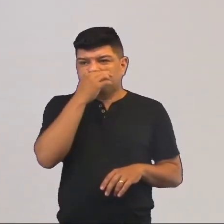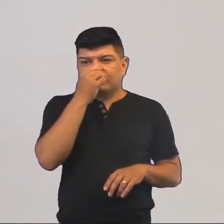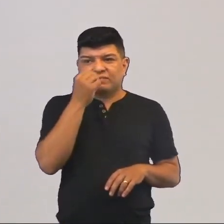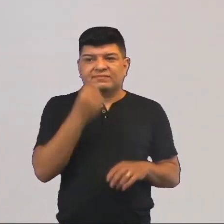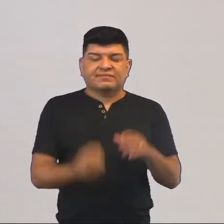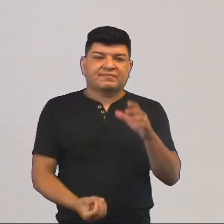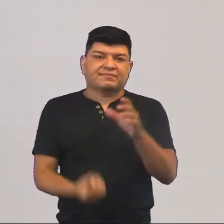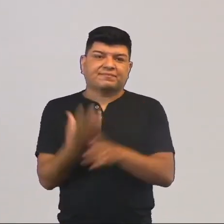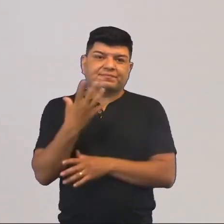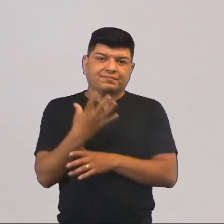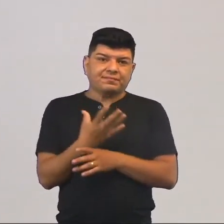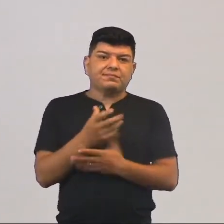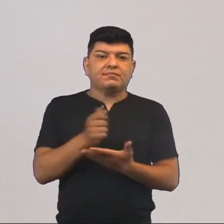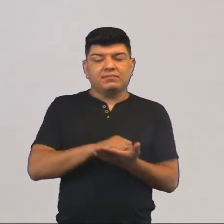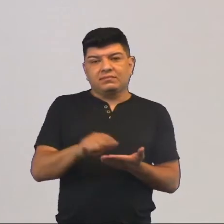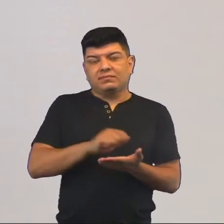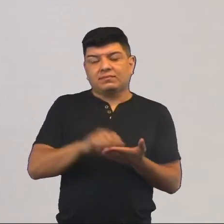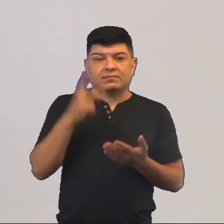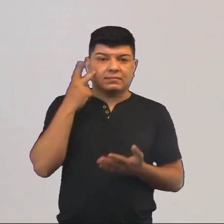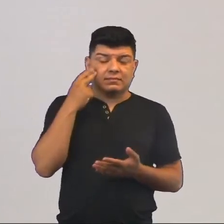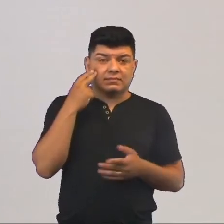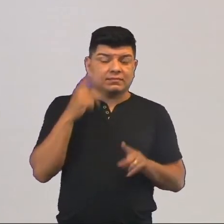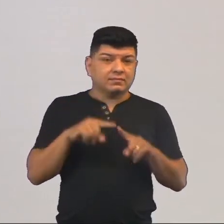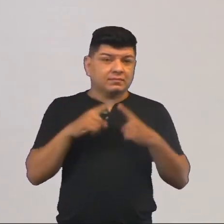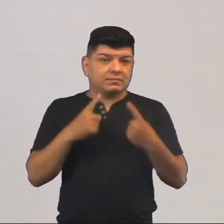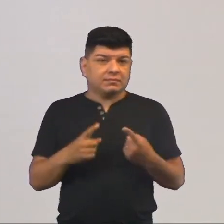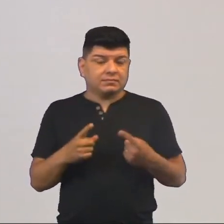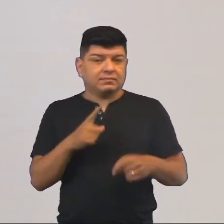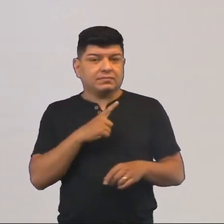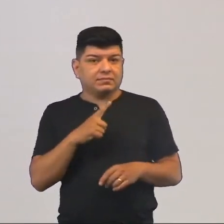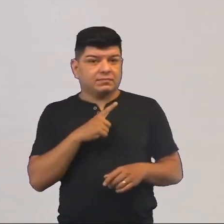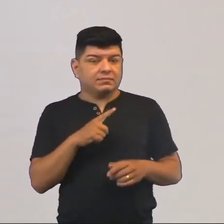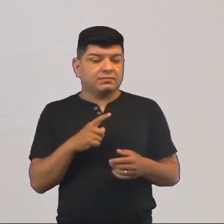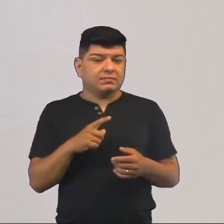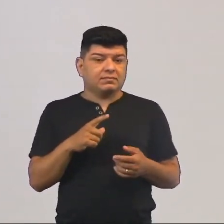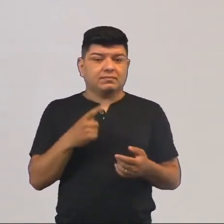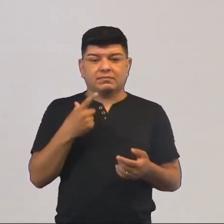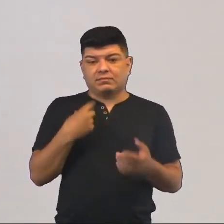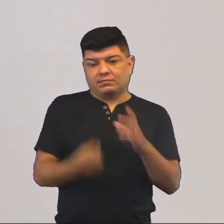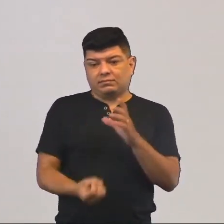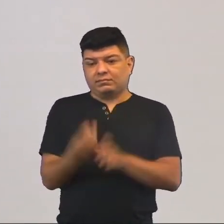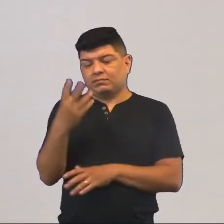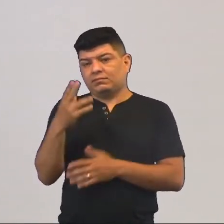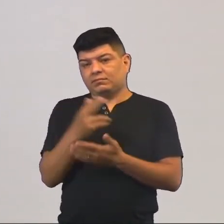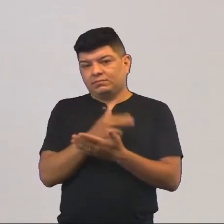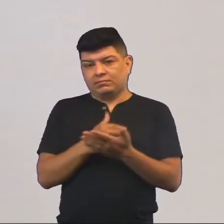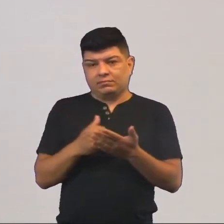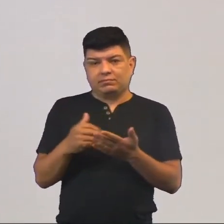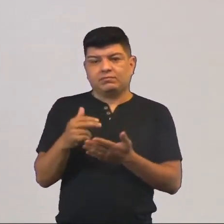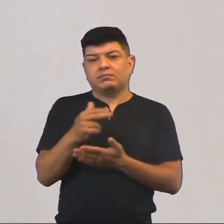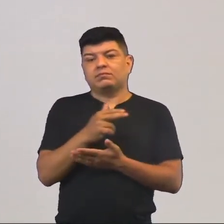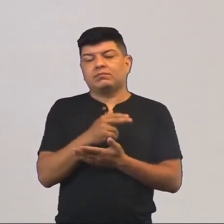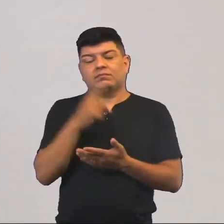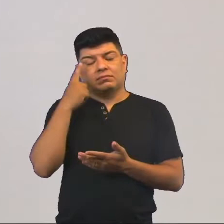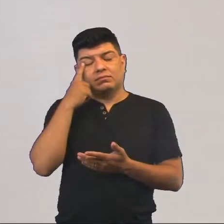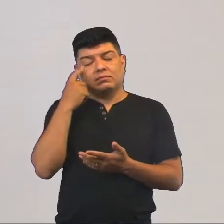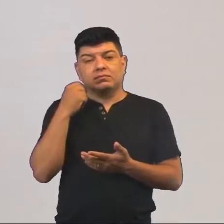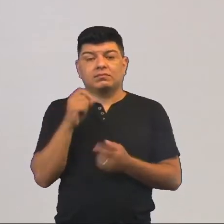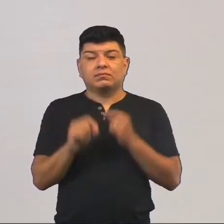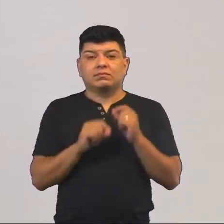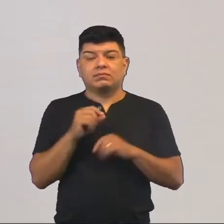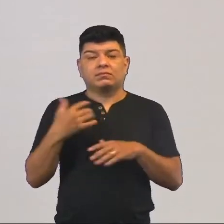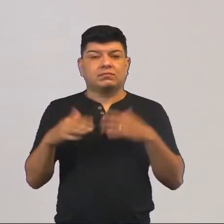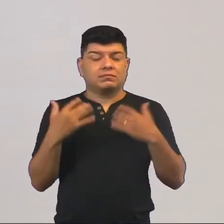algo criado em escrita normal, mas existe um símbolo, né, uma criação de um símbolo para